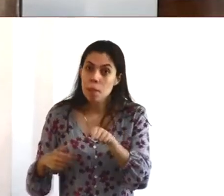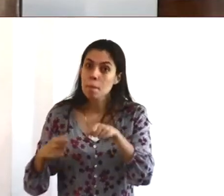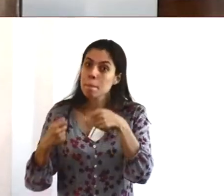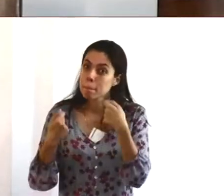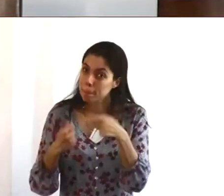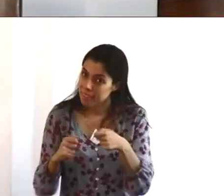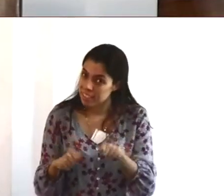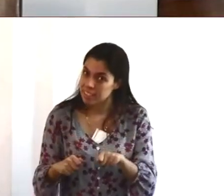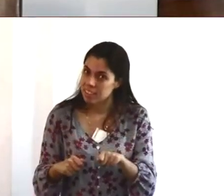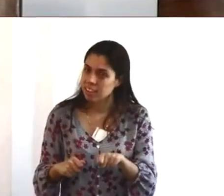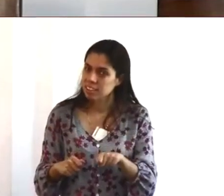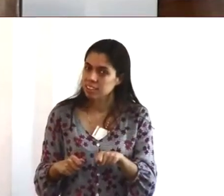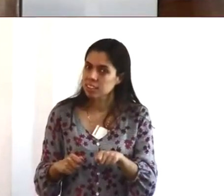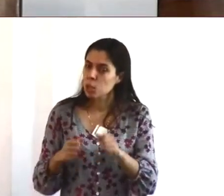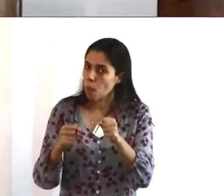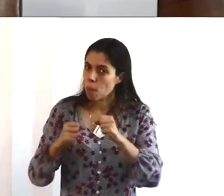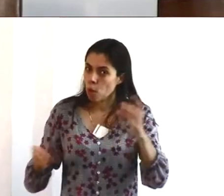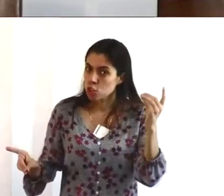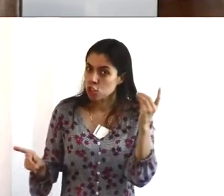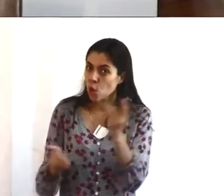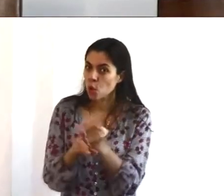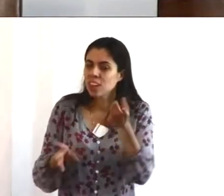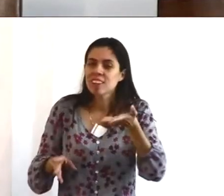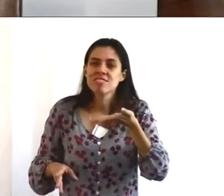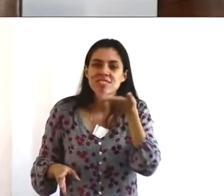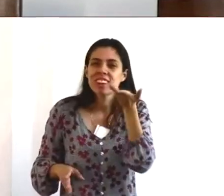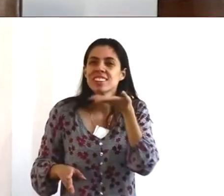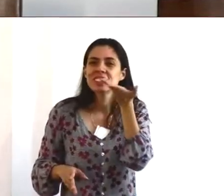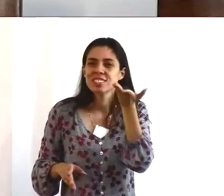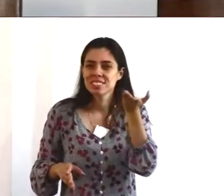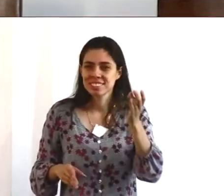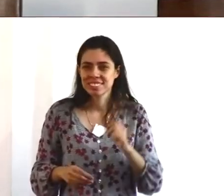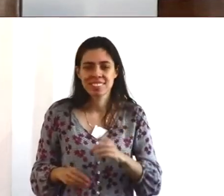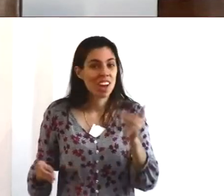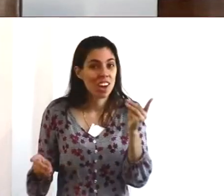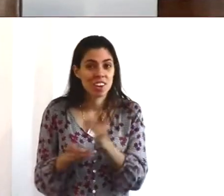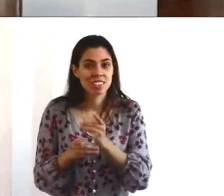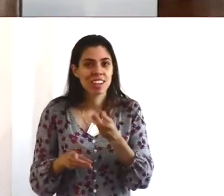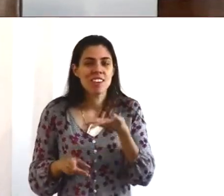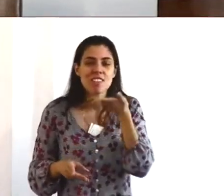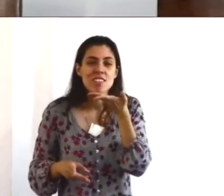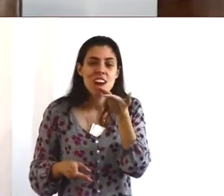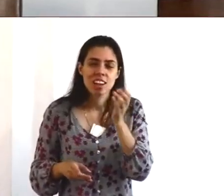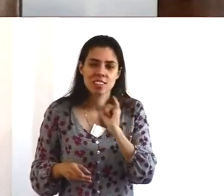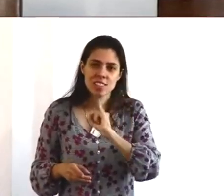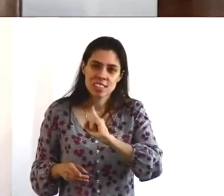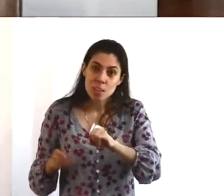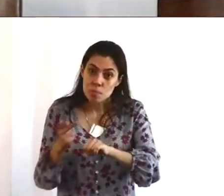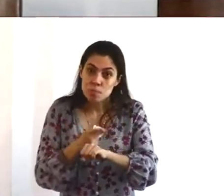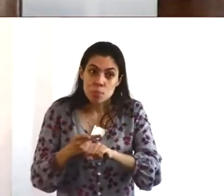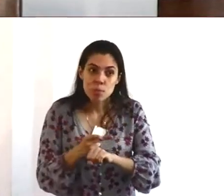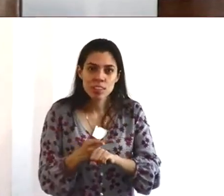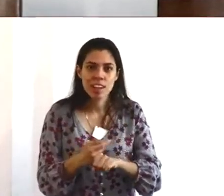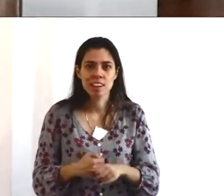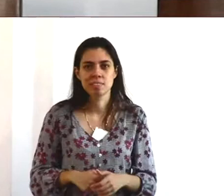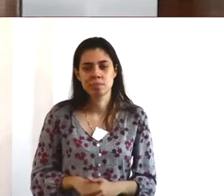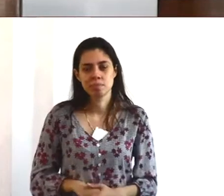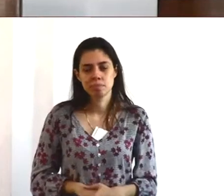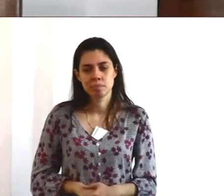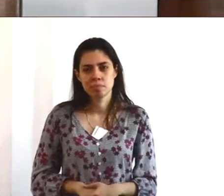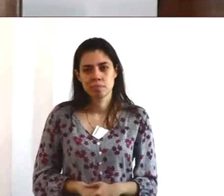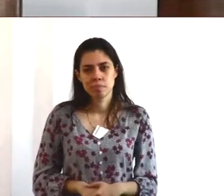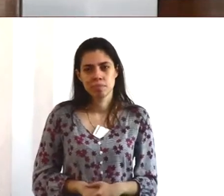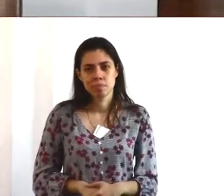achada, e de fato o Senhor é fácil de ser achado. E o salmista está vivendo aqui dentro de uma perspectiva diferente da